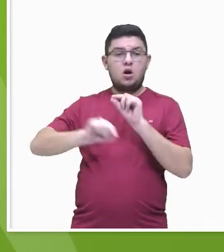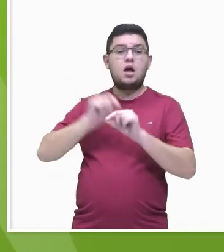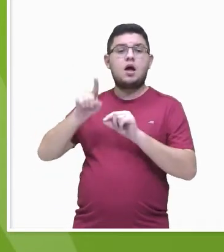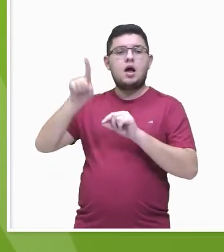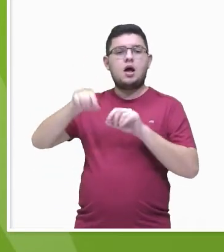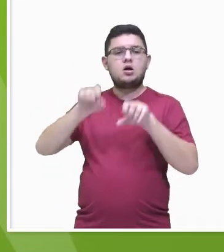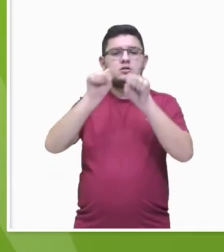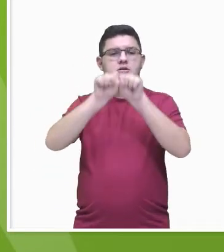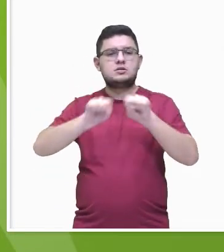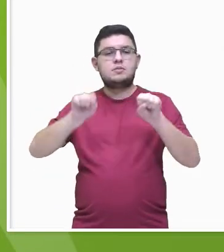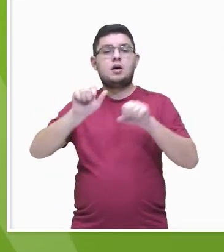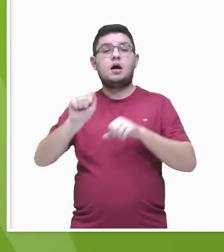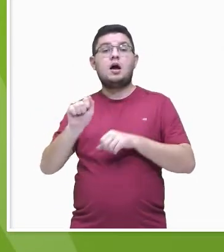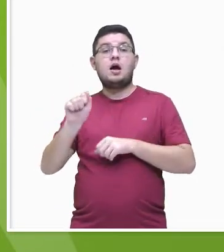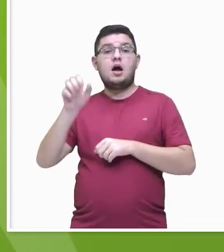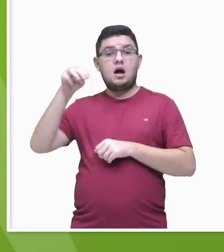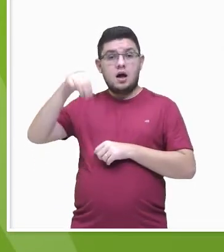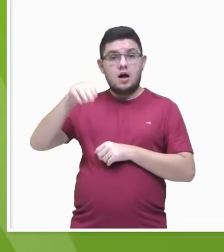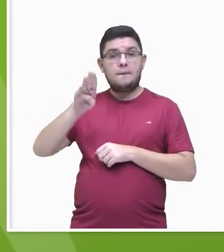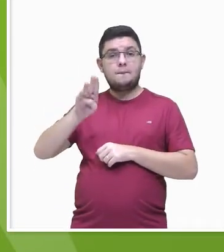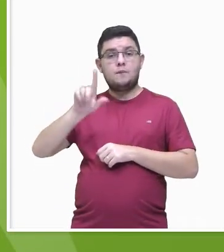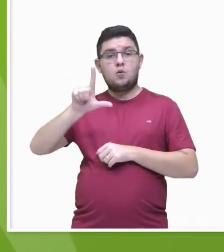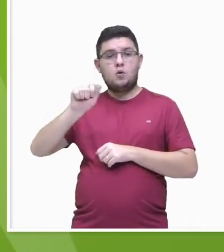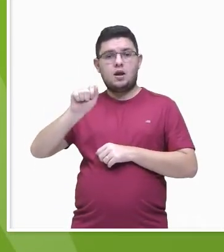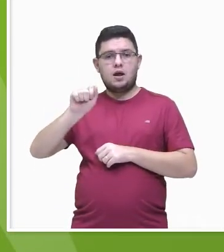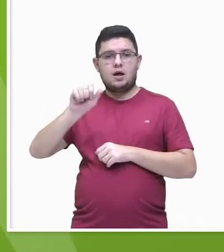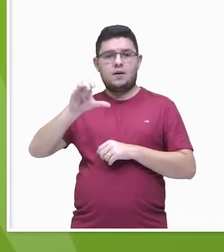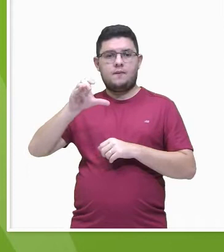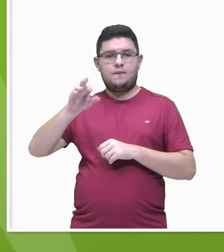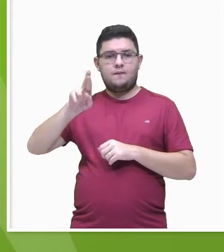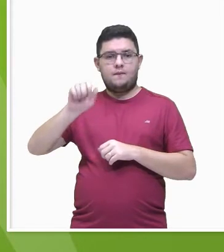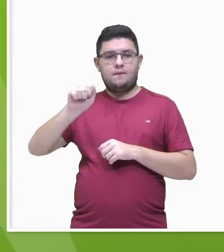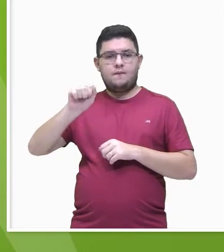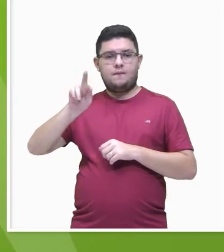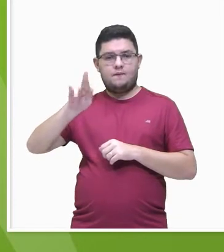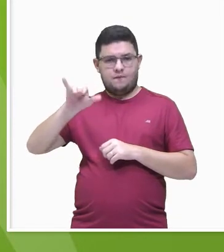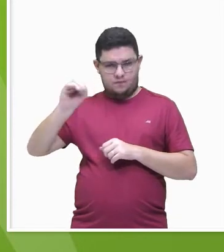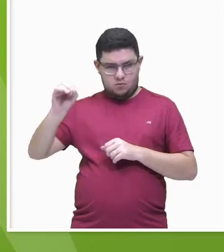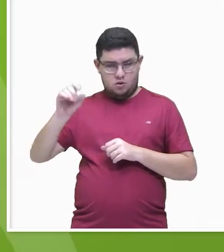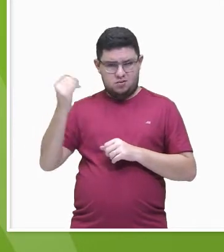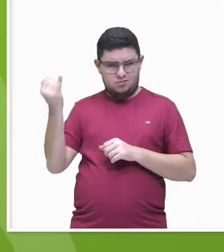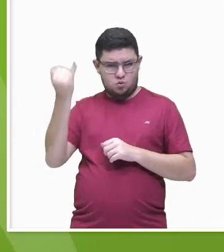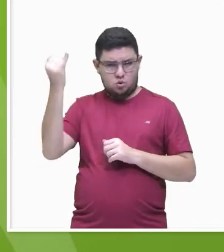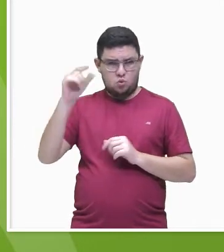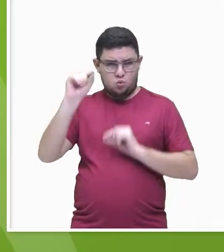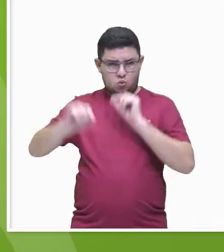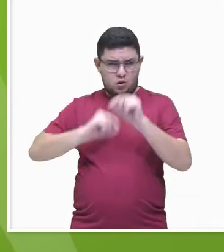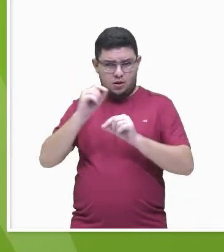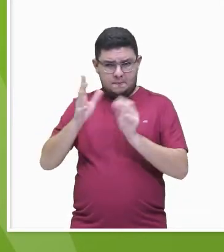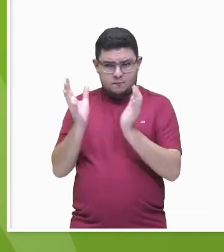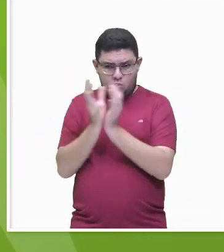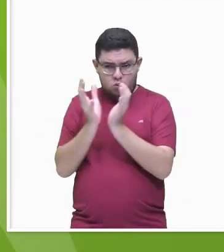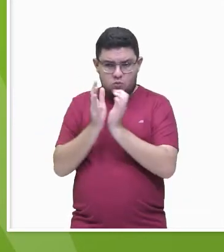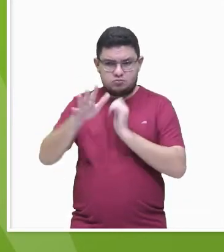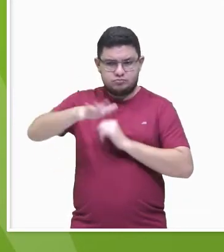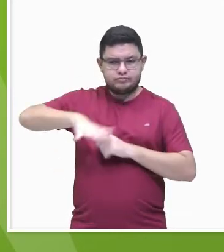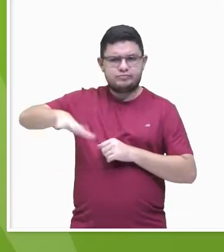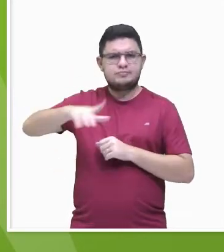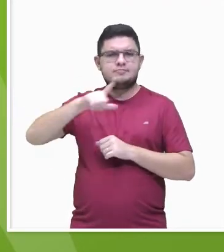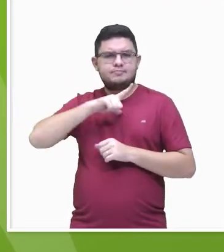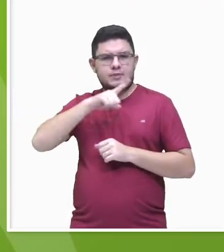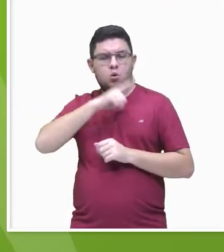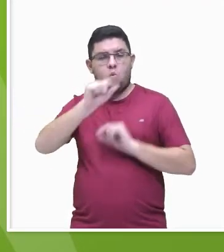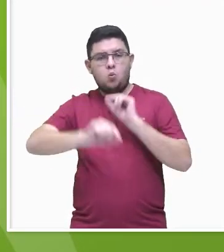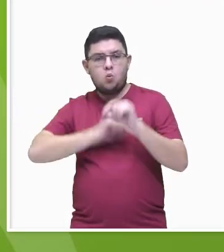sistema ambulacrário, ele é muito importante aí para os equinodermos, porque ele vai participar em diversas funções